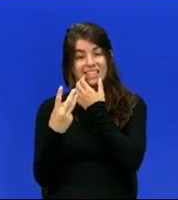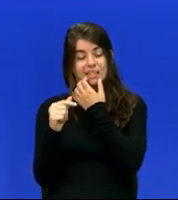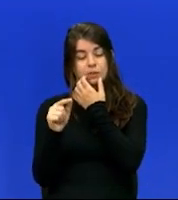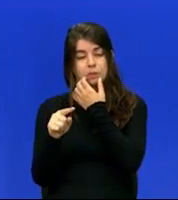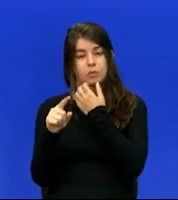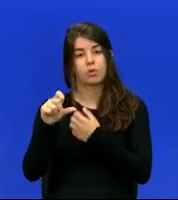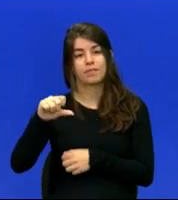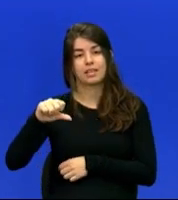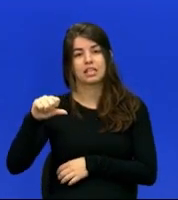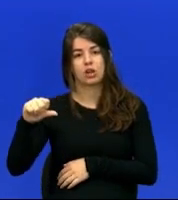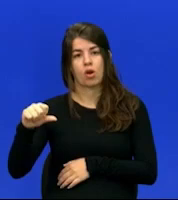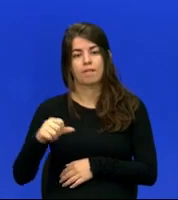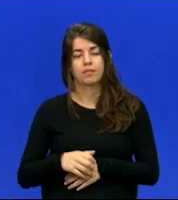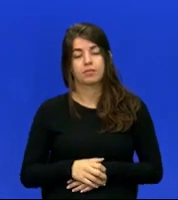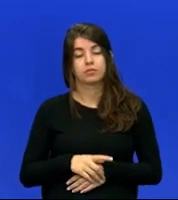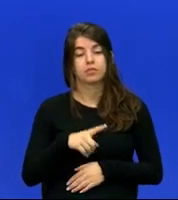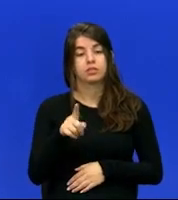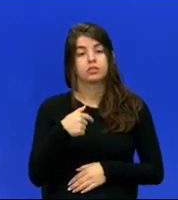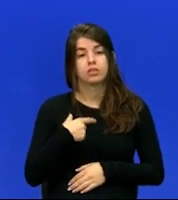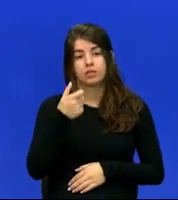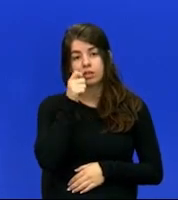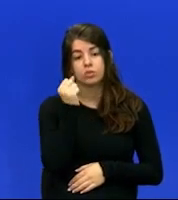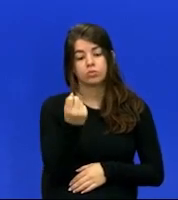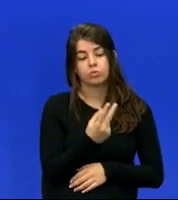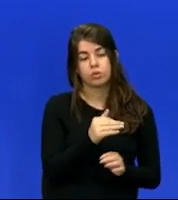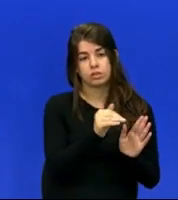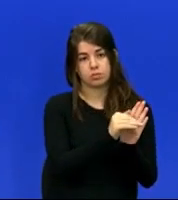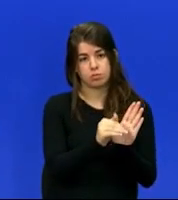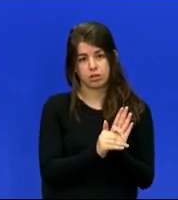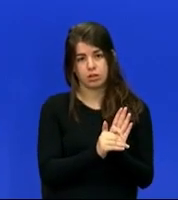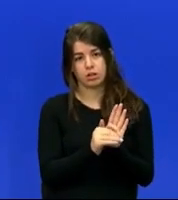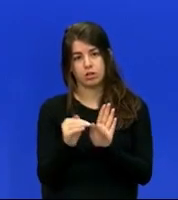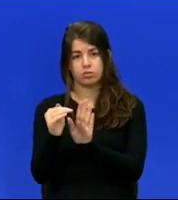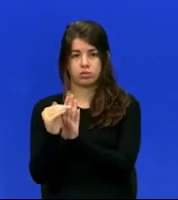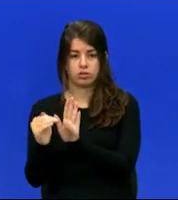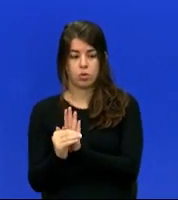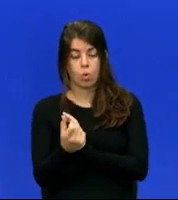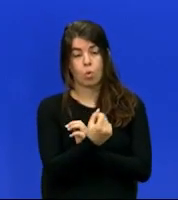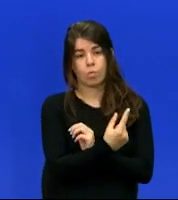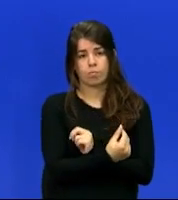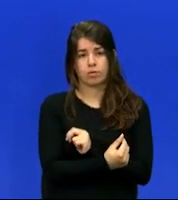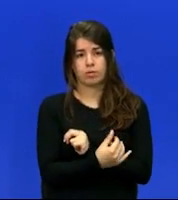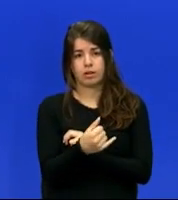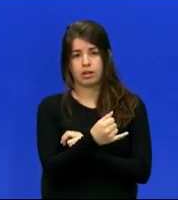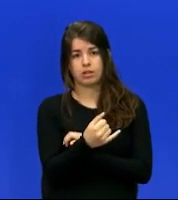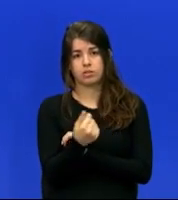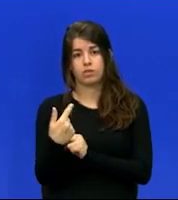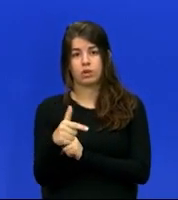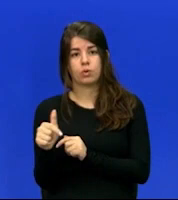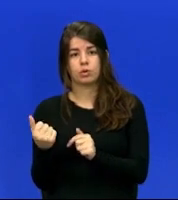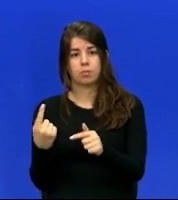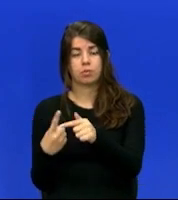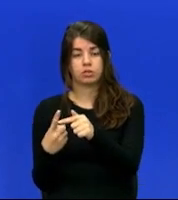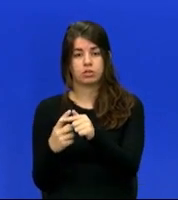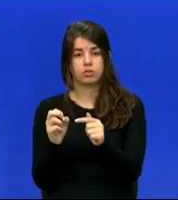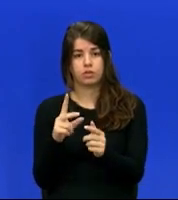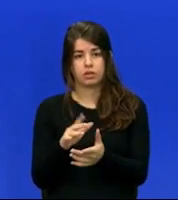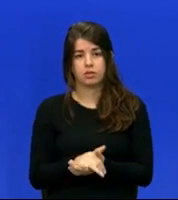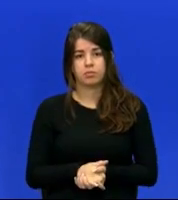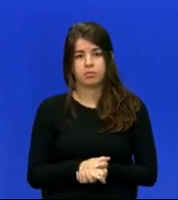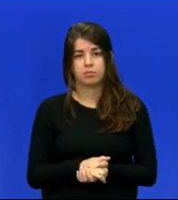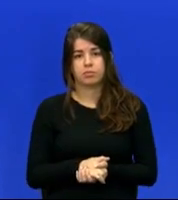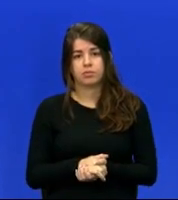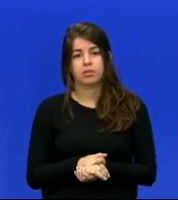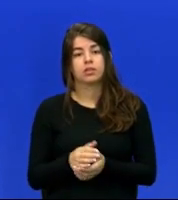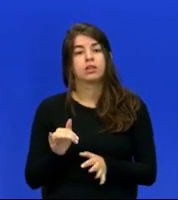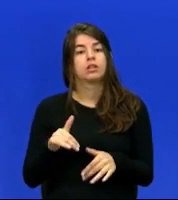3,99. Representa, você vai estar trabalhando com duas tabelas, uma de valores negativos e a outra de valores positivos, ok?